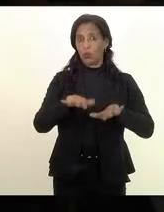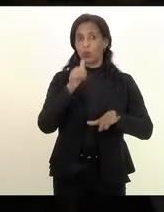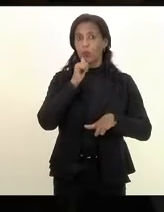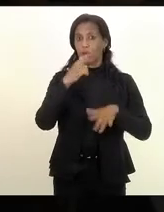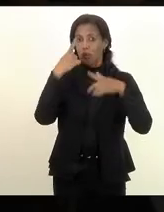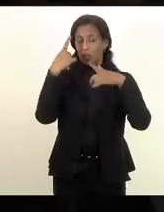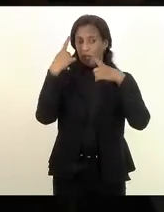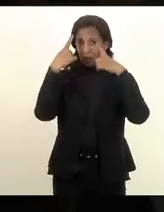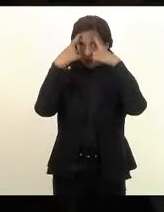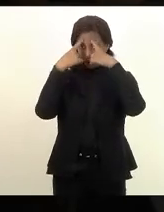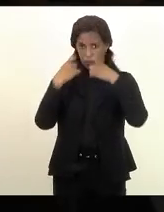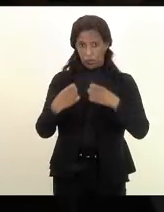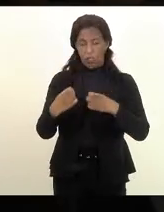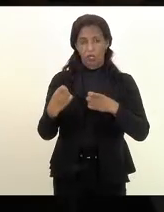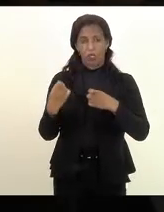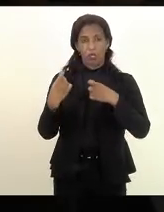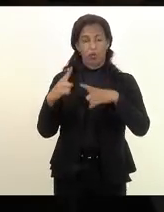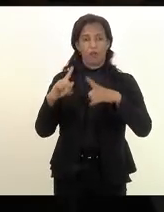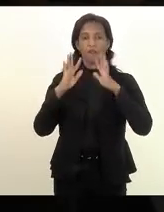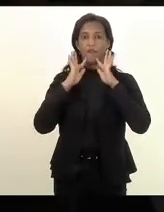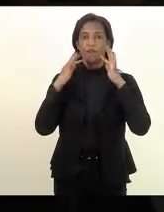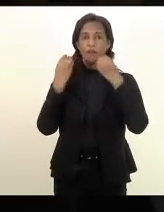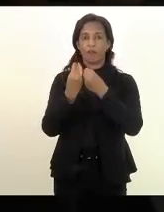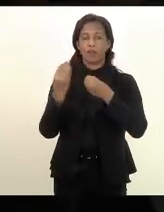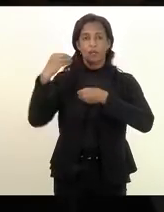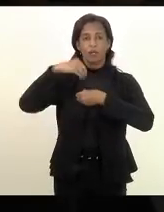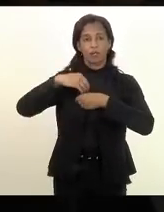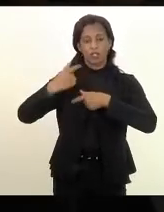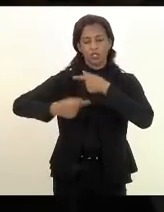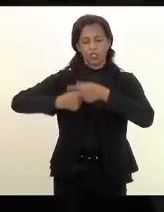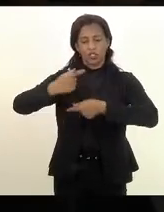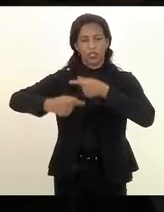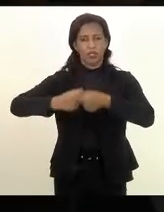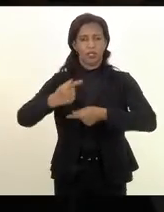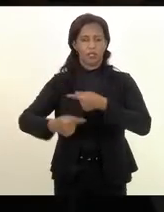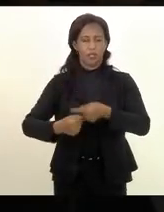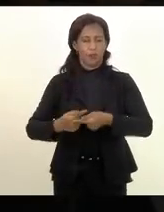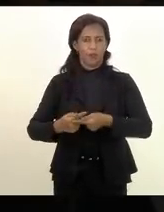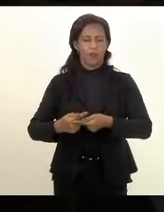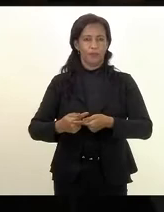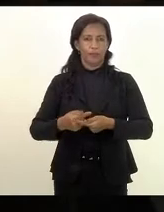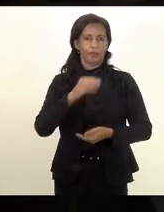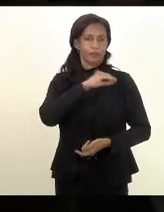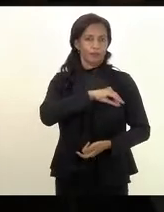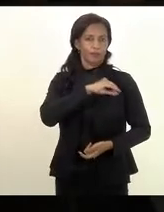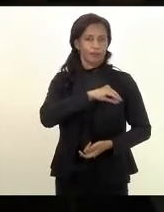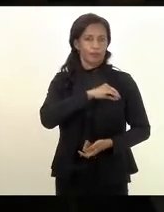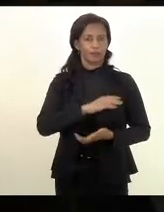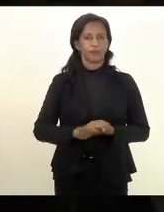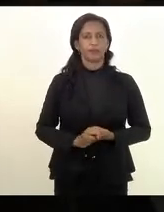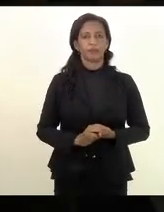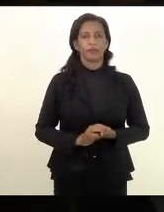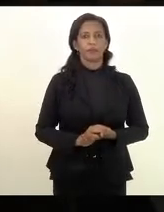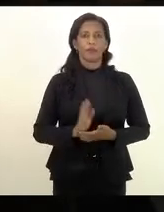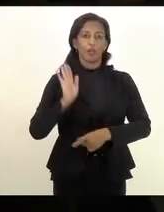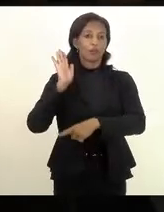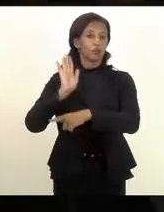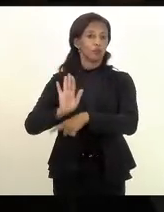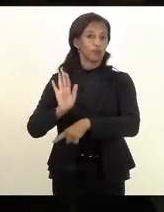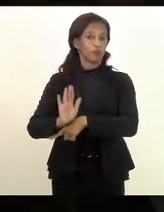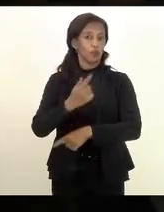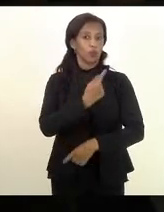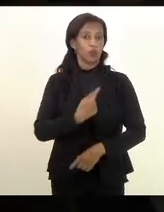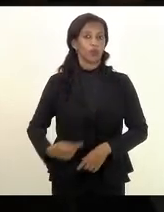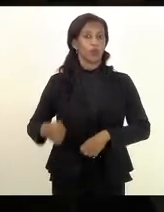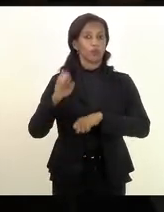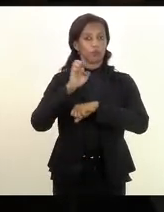vítima de violência doméstica e familiar nos programas de geração de emprego e renda gerenciados ou financiados pelo governo do